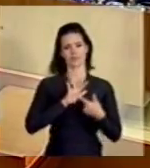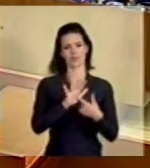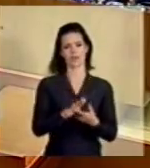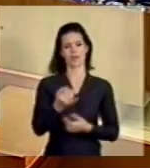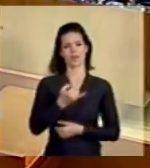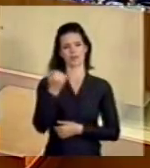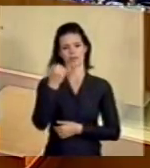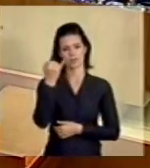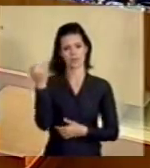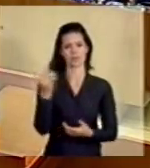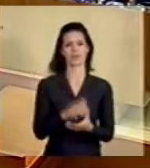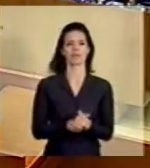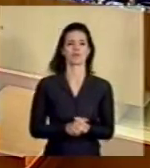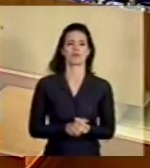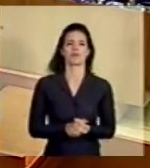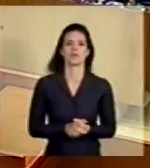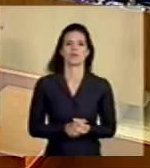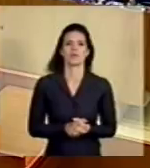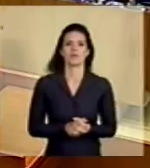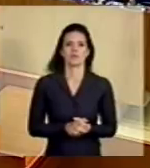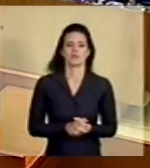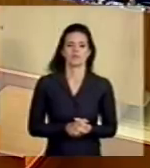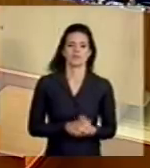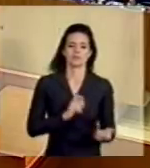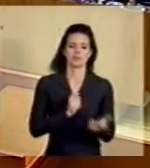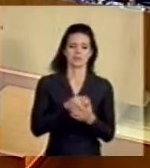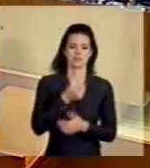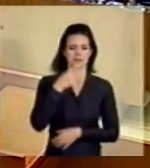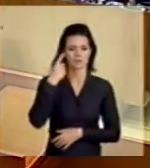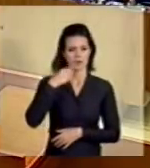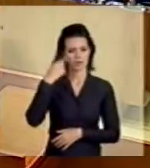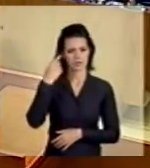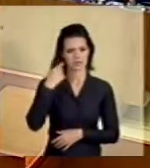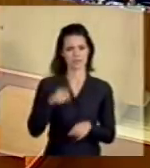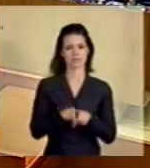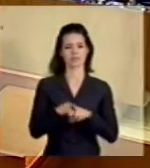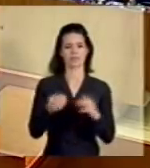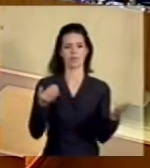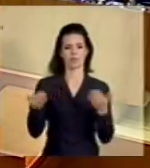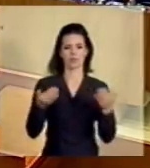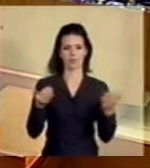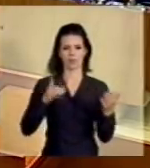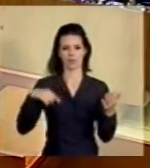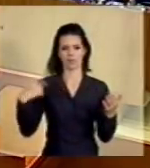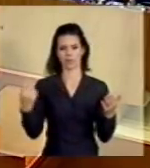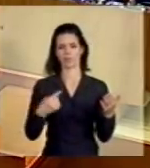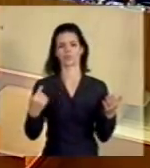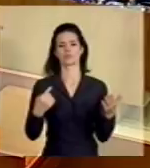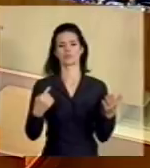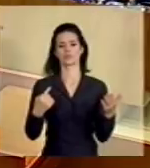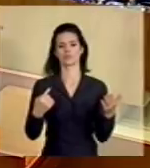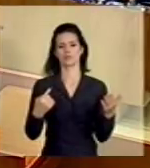remunerar-se adequadamente os advogados. Faço a comparação com o nosso sistema, senhor